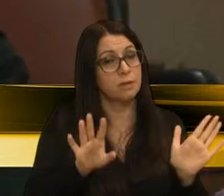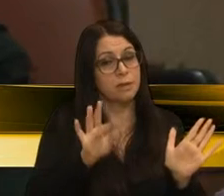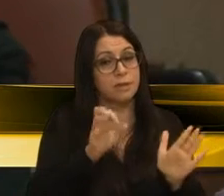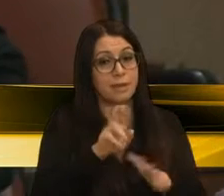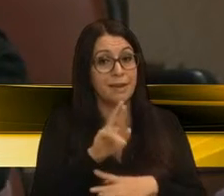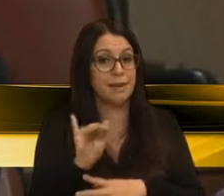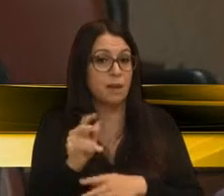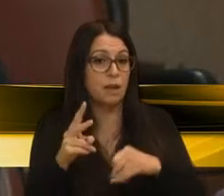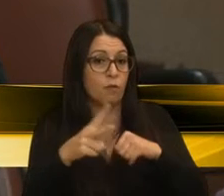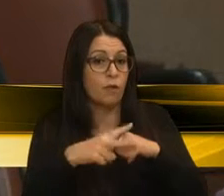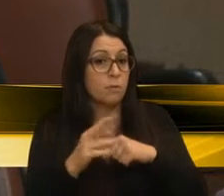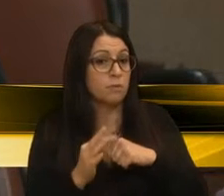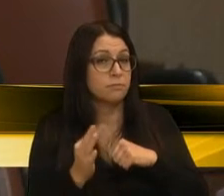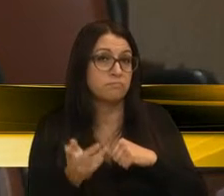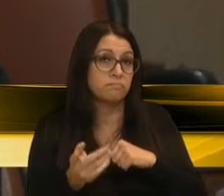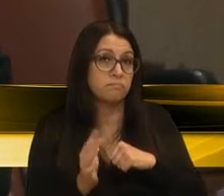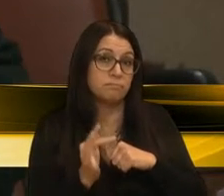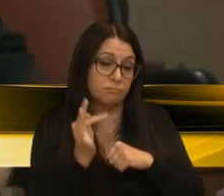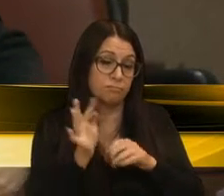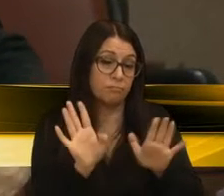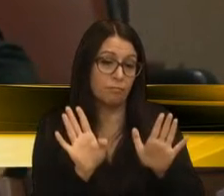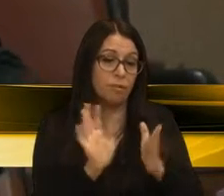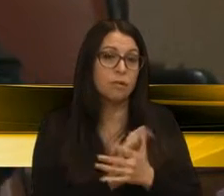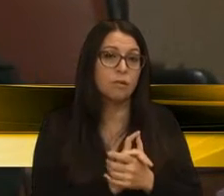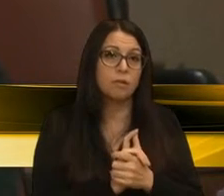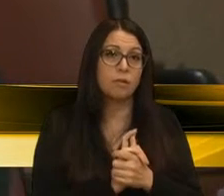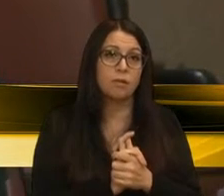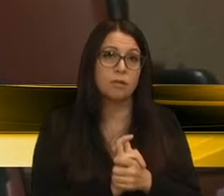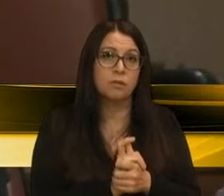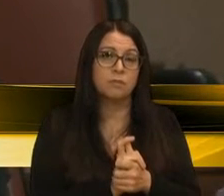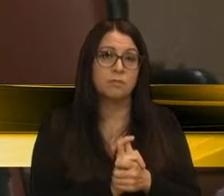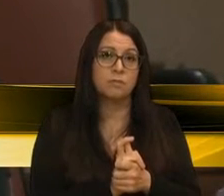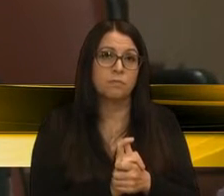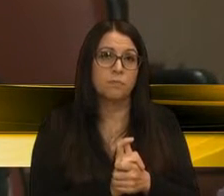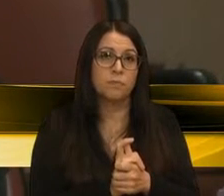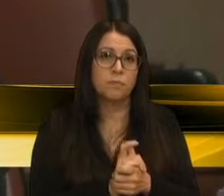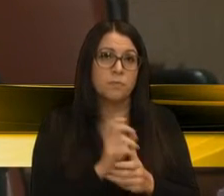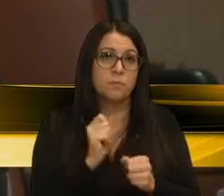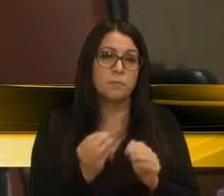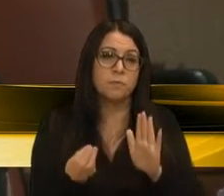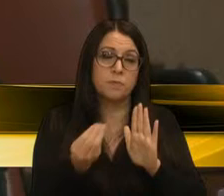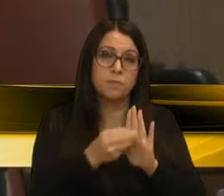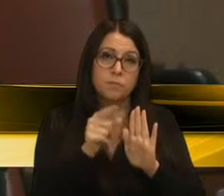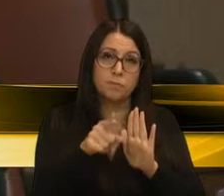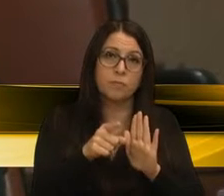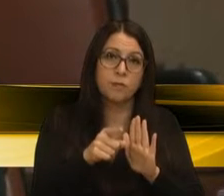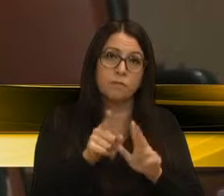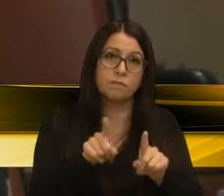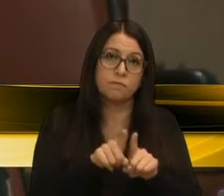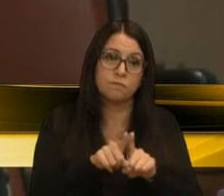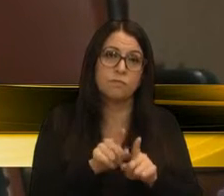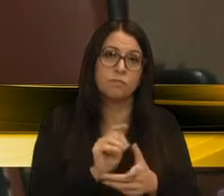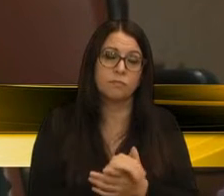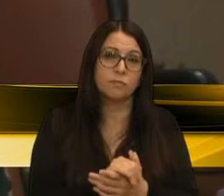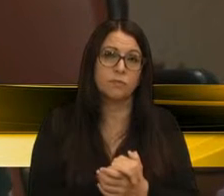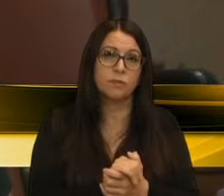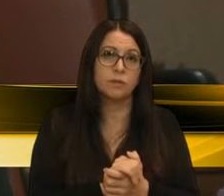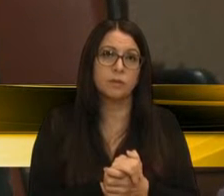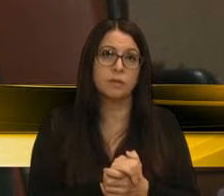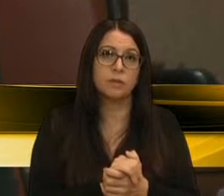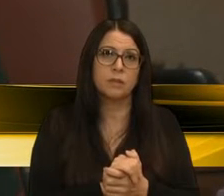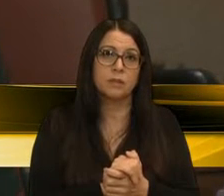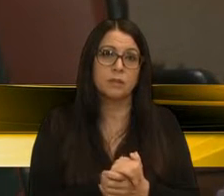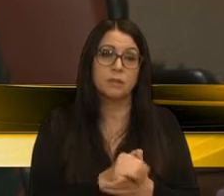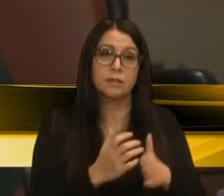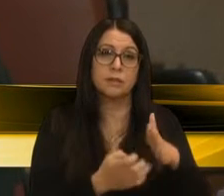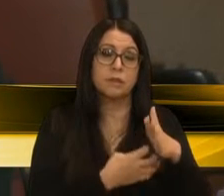verbo no, dessa forma. Nós poderíamos ter agregado essa questão se a